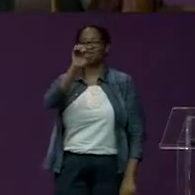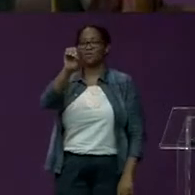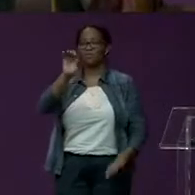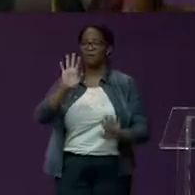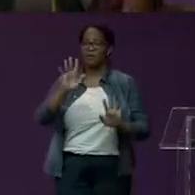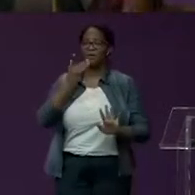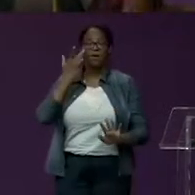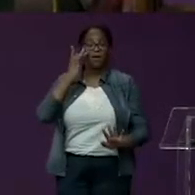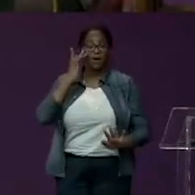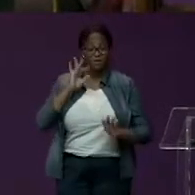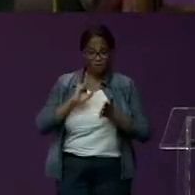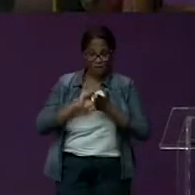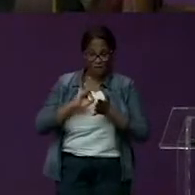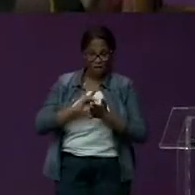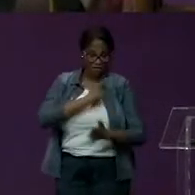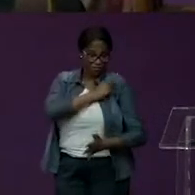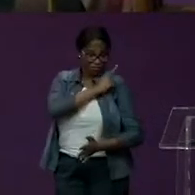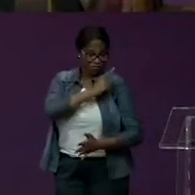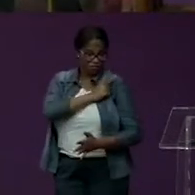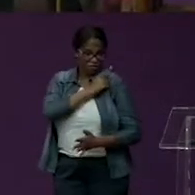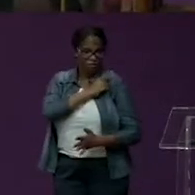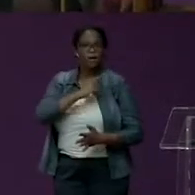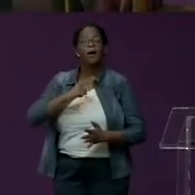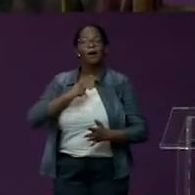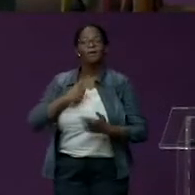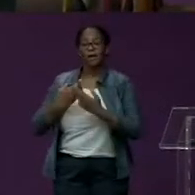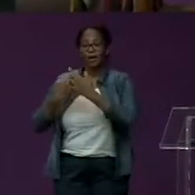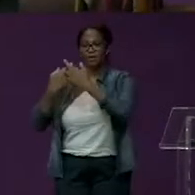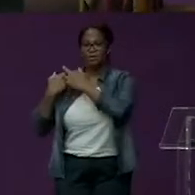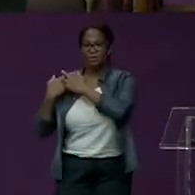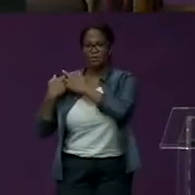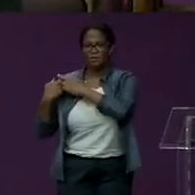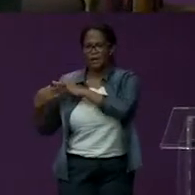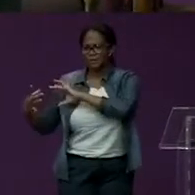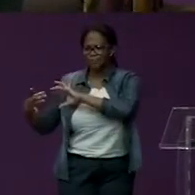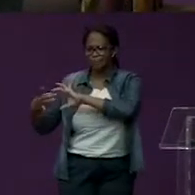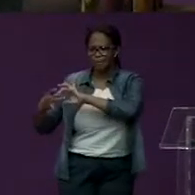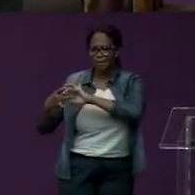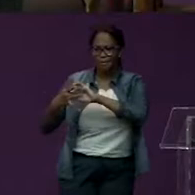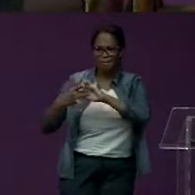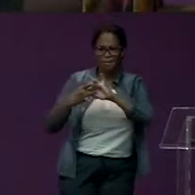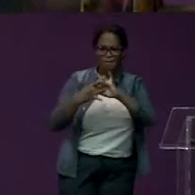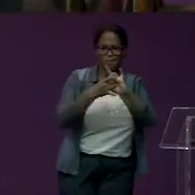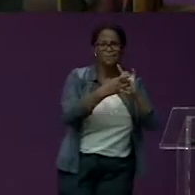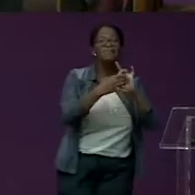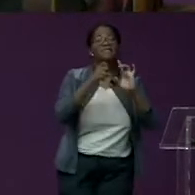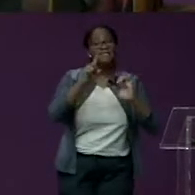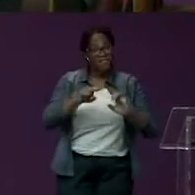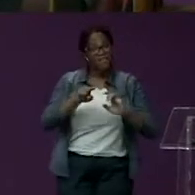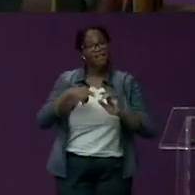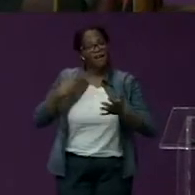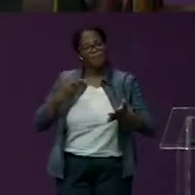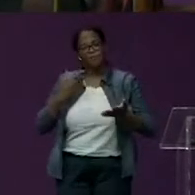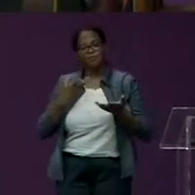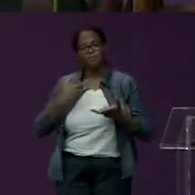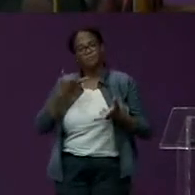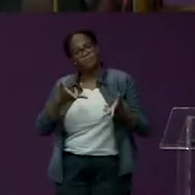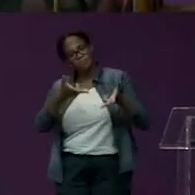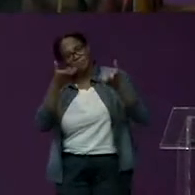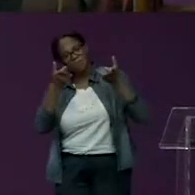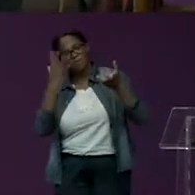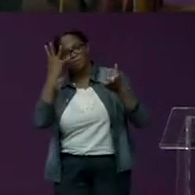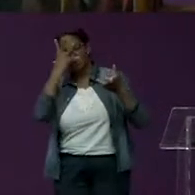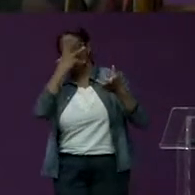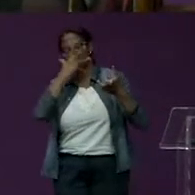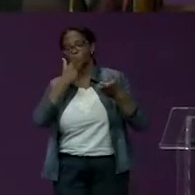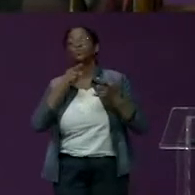acho que uma gestão é fruto de uma cadeia de responsabilidades, né? E eu acho que é isso que a gente vê de uma forma muito